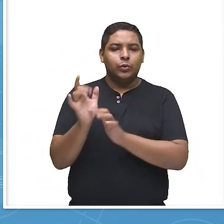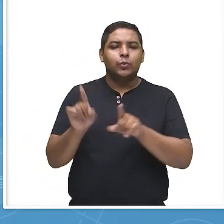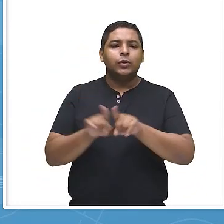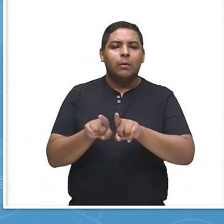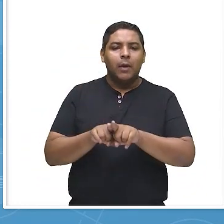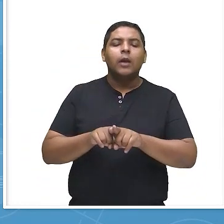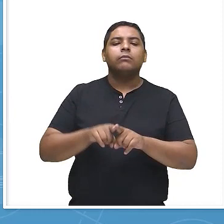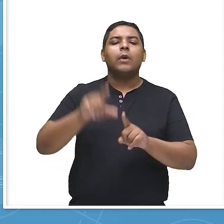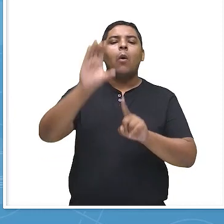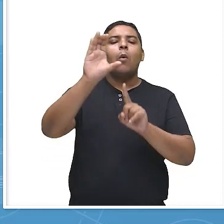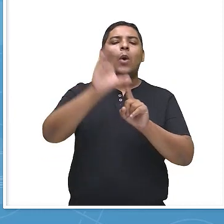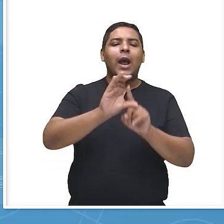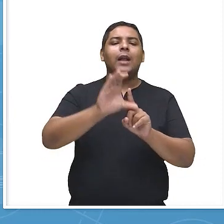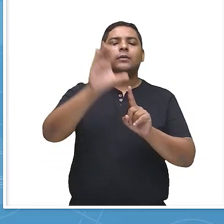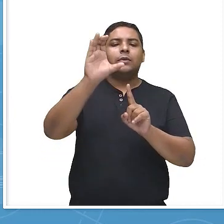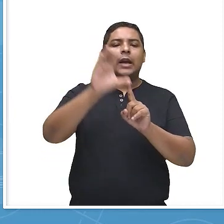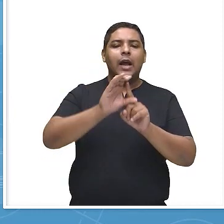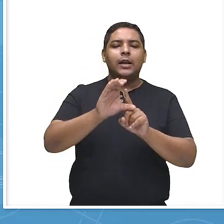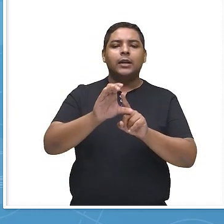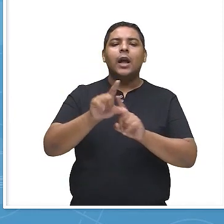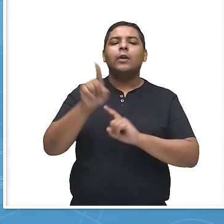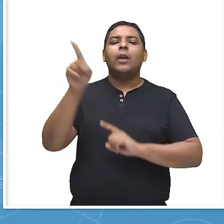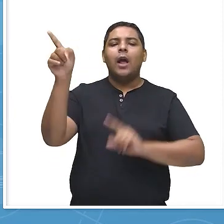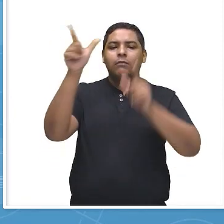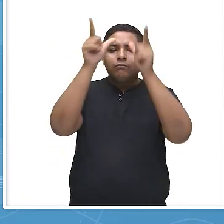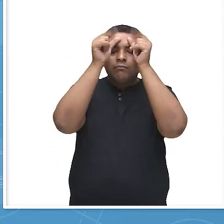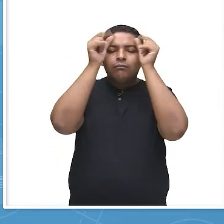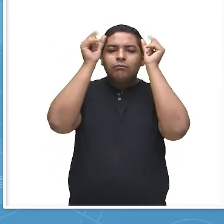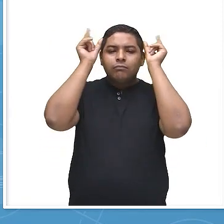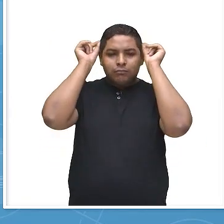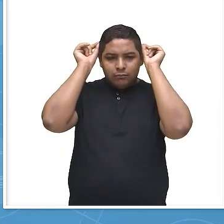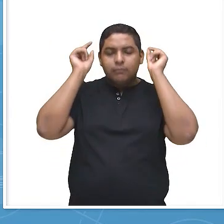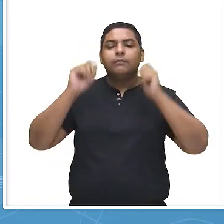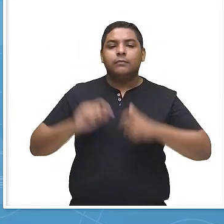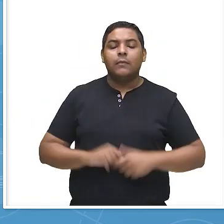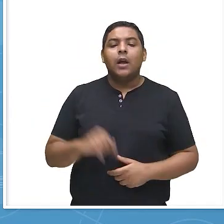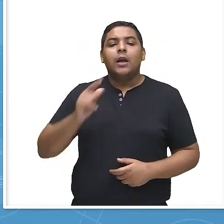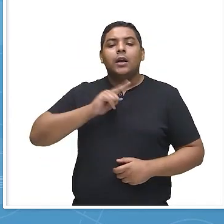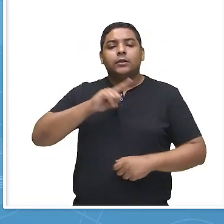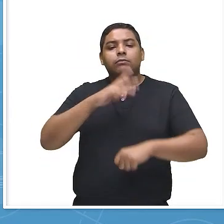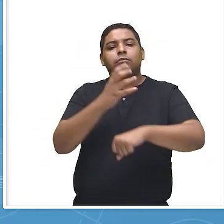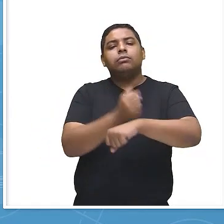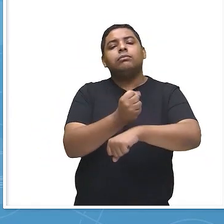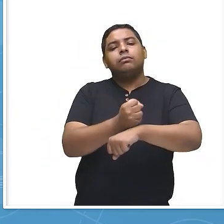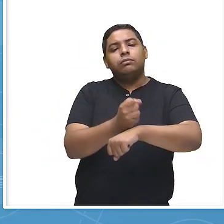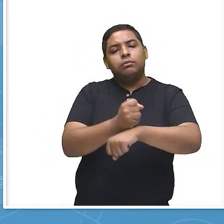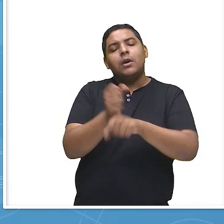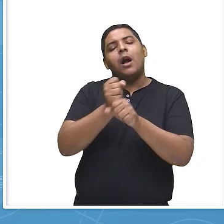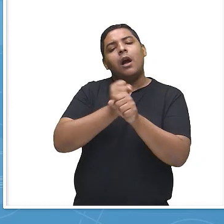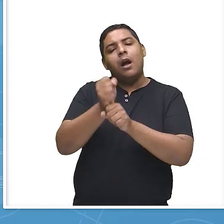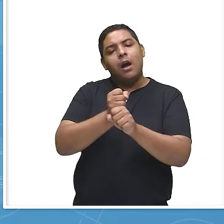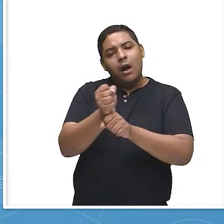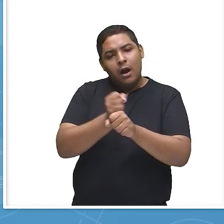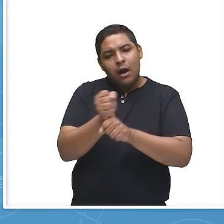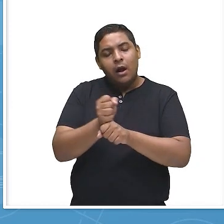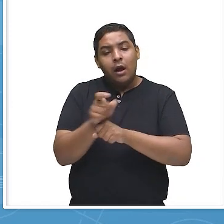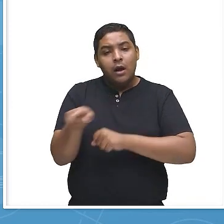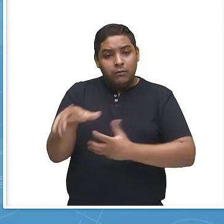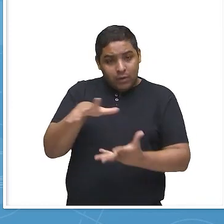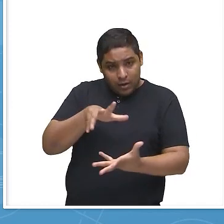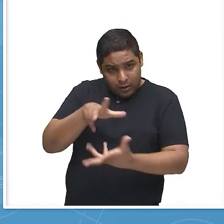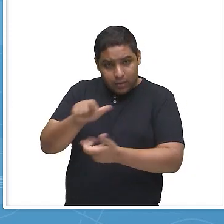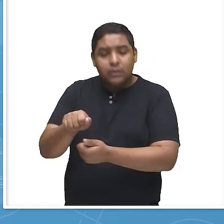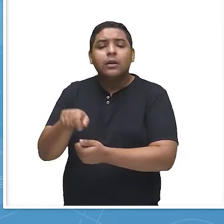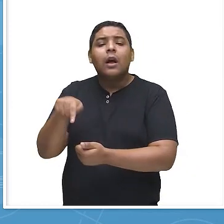gregoriano. Então, estamos dentro de uma medida de tempo. Entretanto, a Terra, os